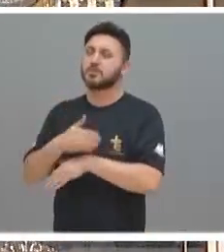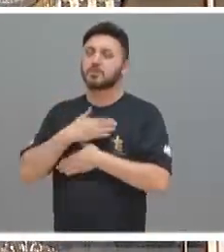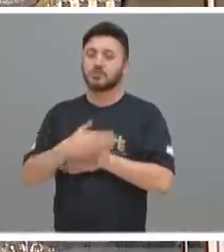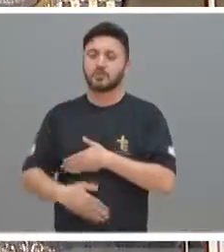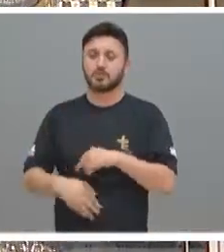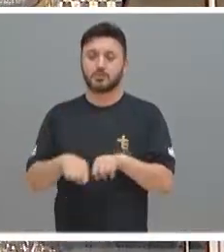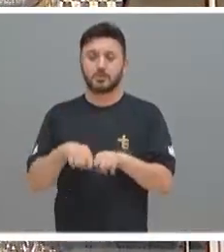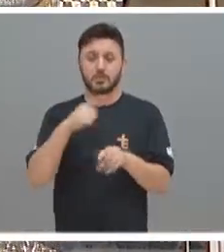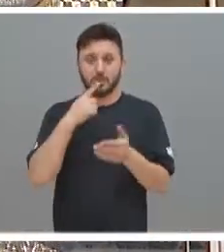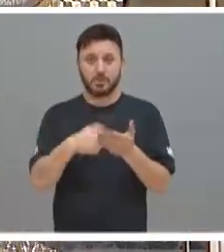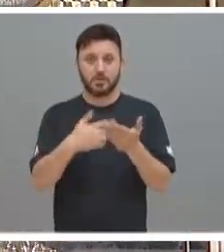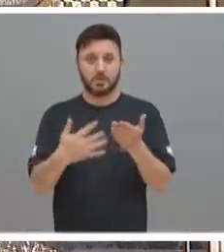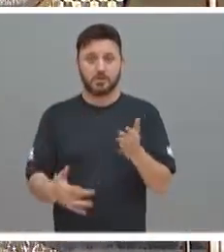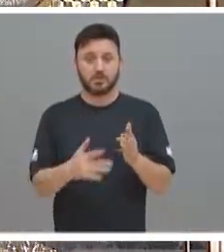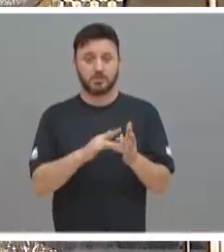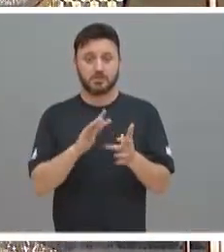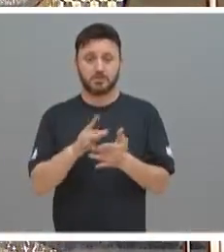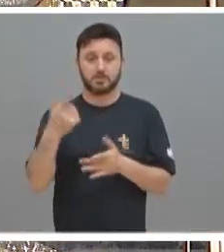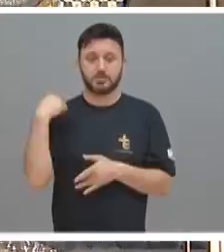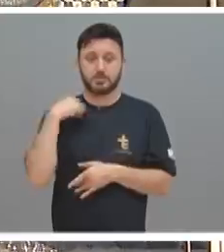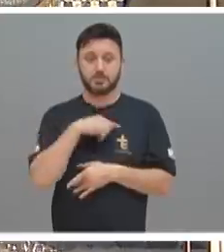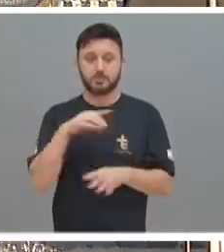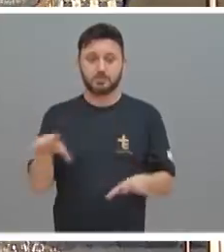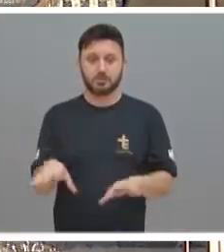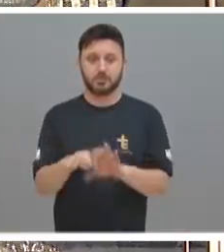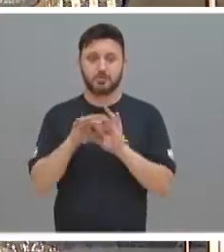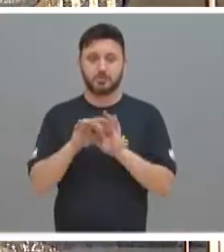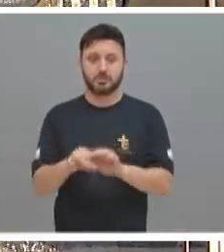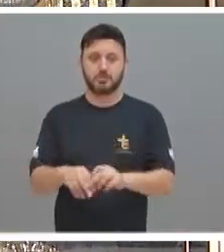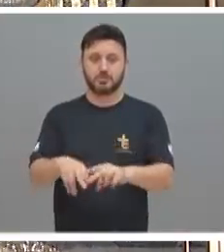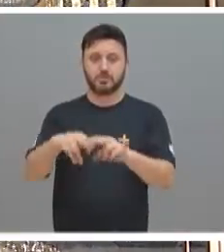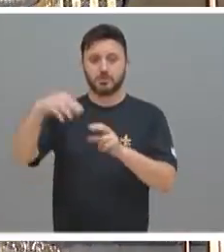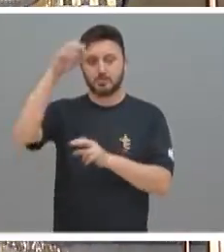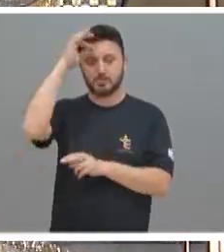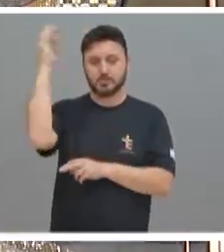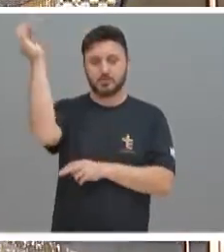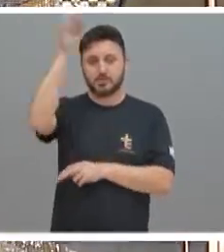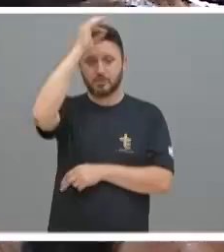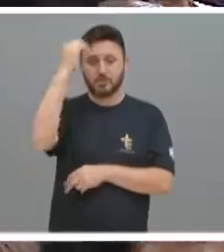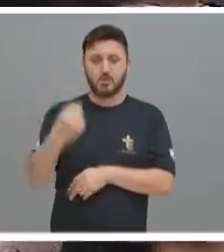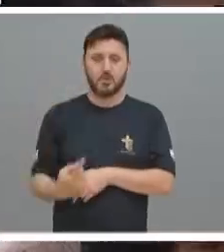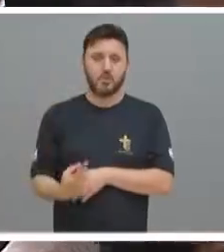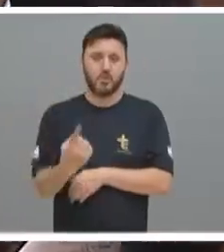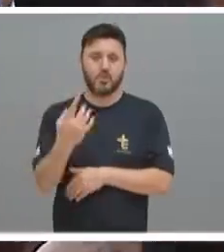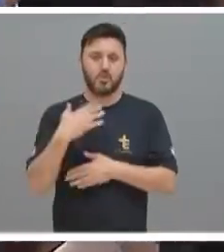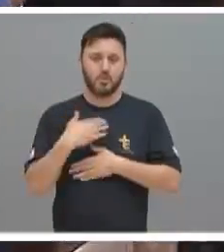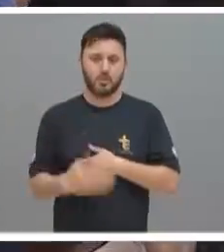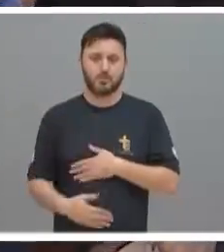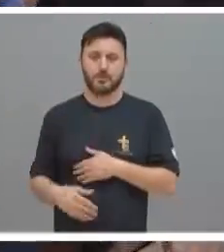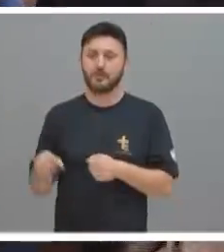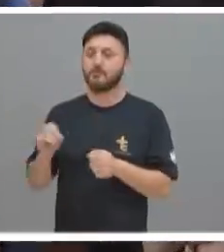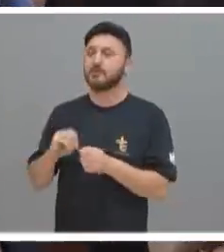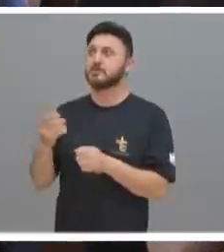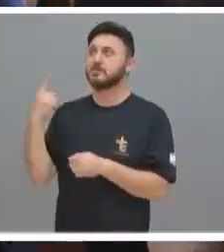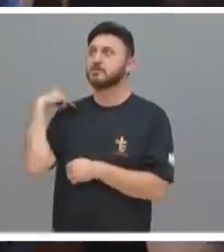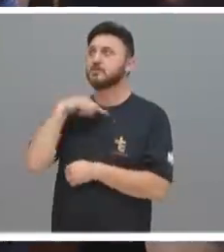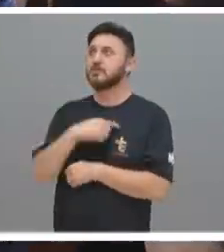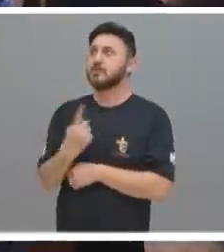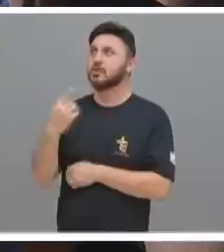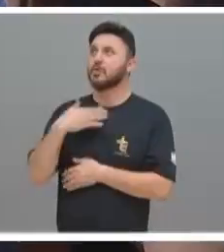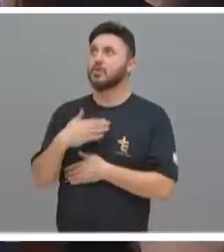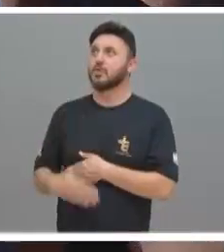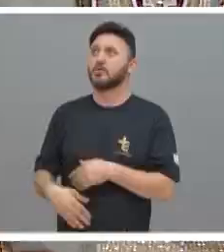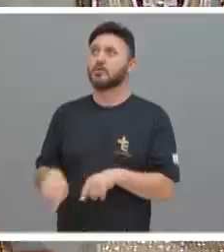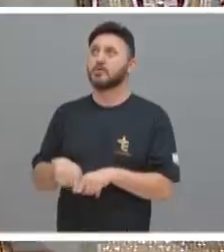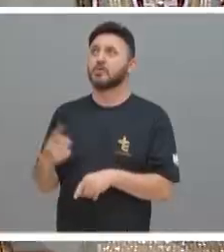do corpo e o sangue de Cristo, sejamos reunidos pelo Espírito Santo num só corpo. Fazei de nós um só corpo e um